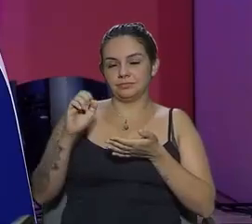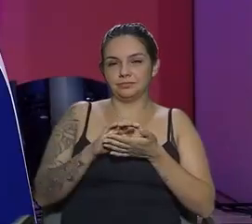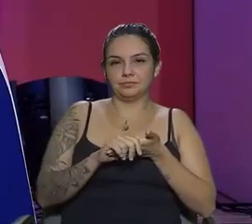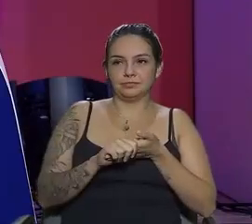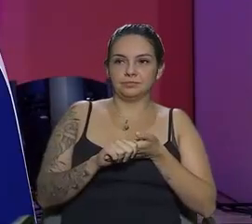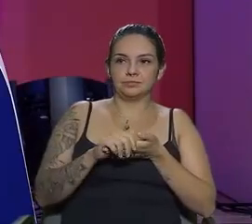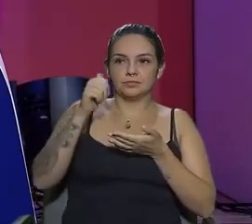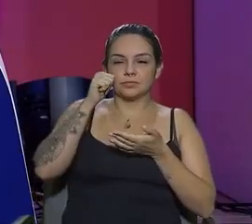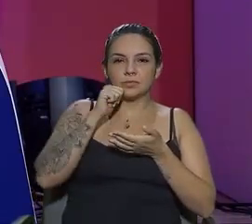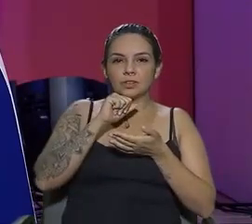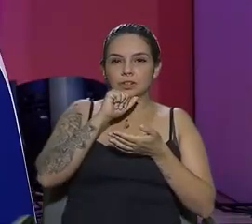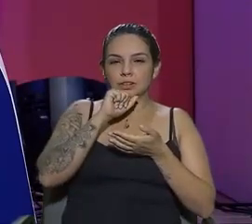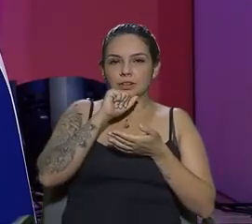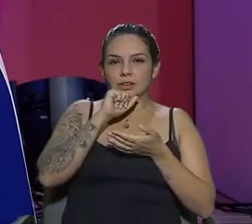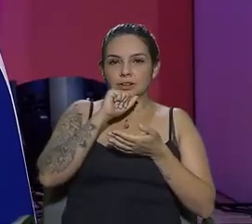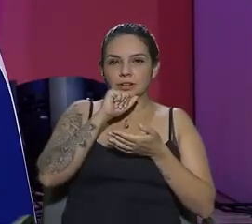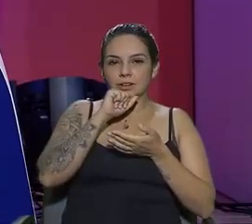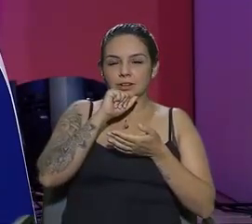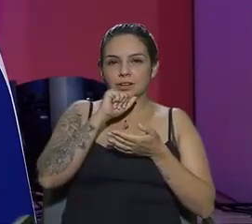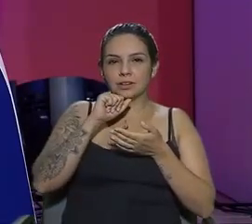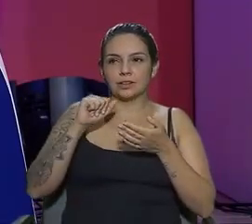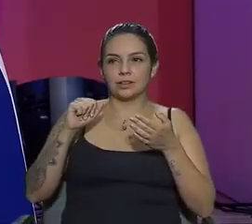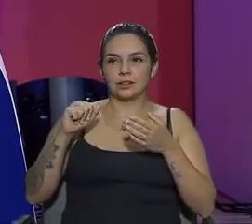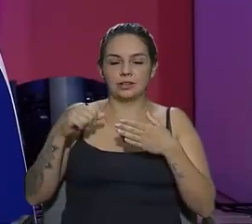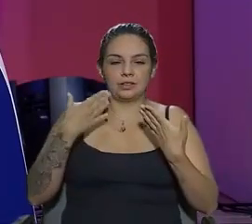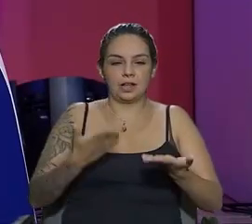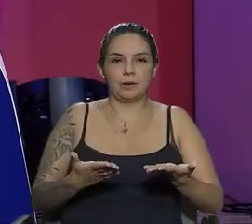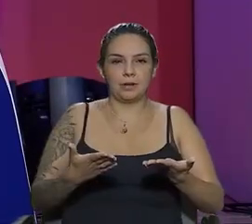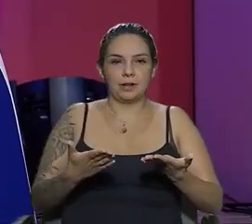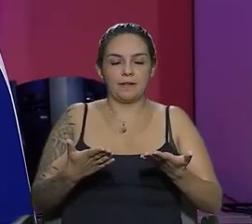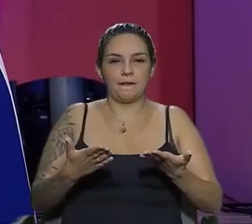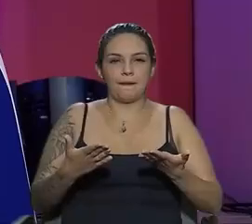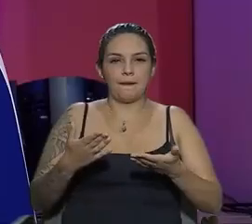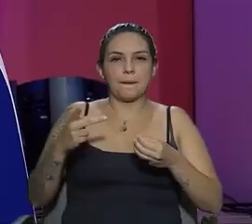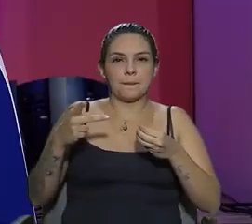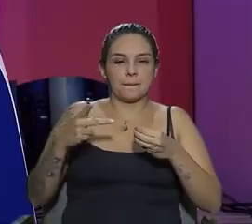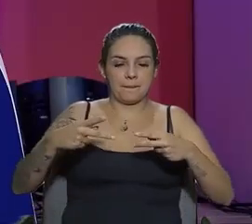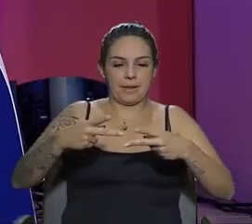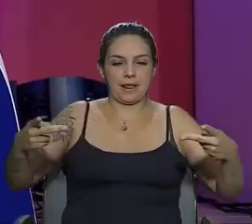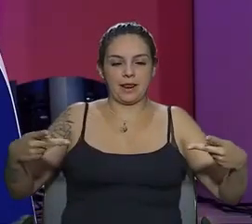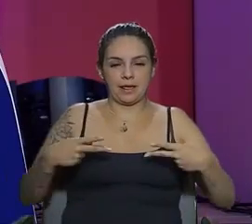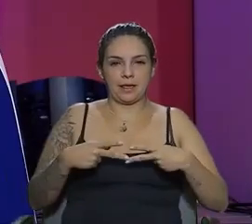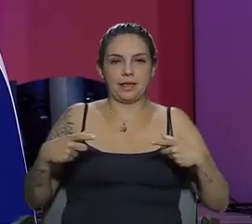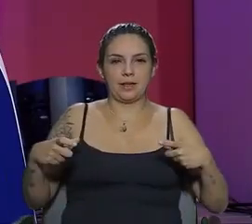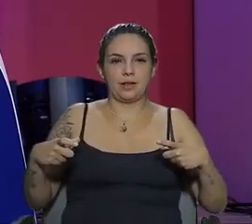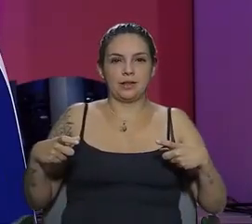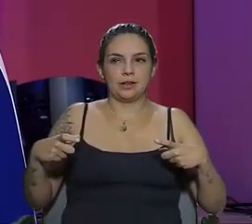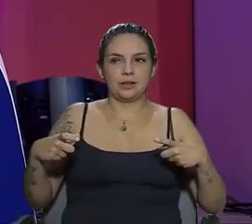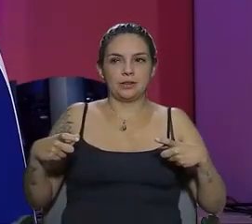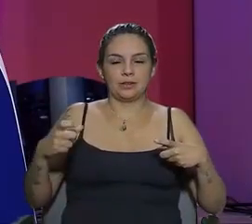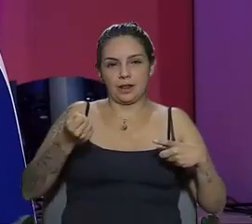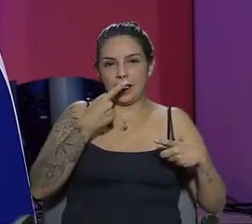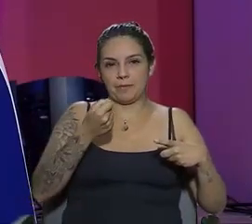de Oxóssi, que diz: graveto é que derruba panela, que é um dizer